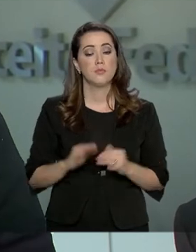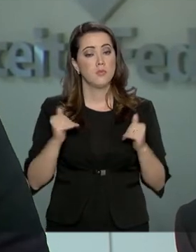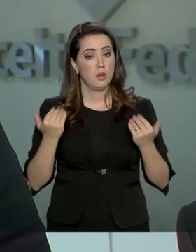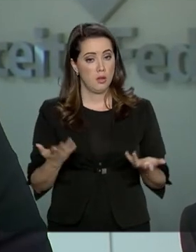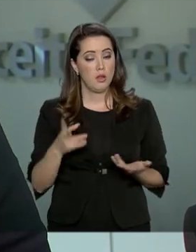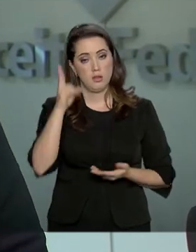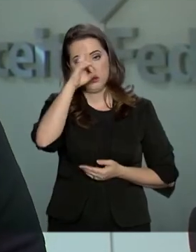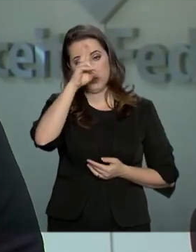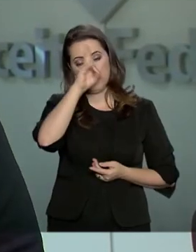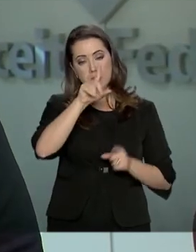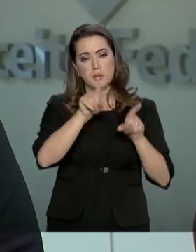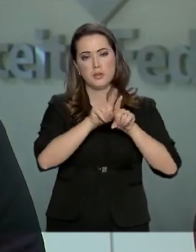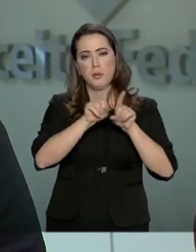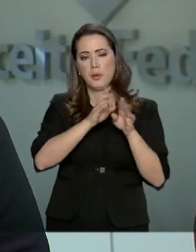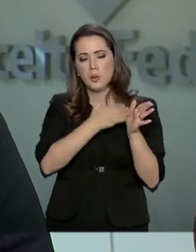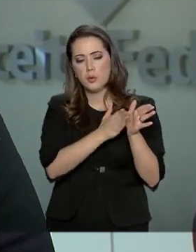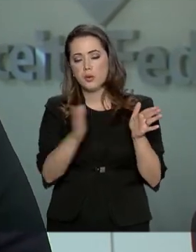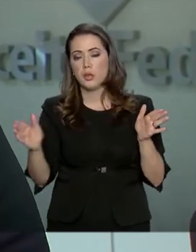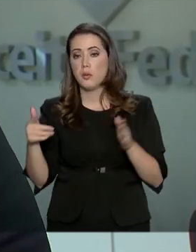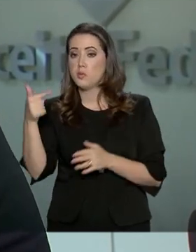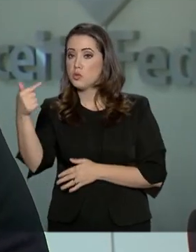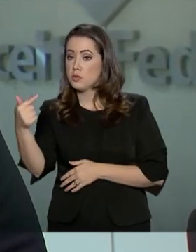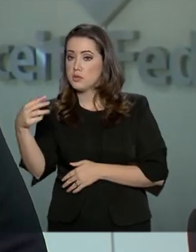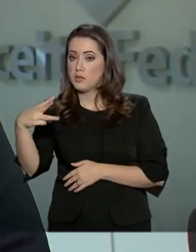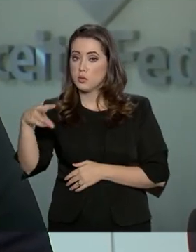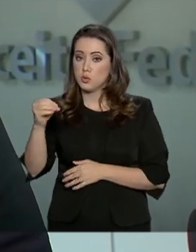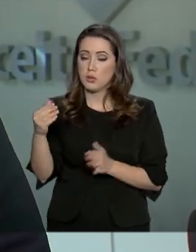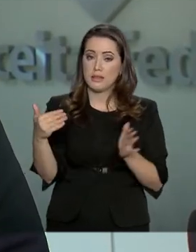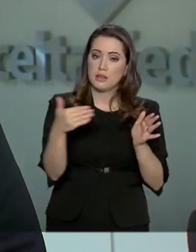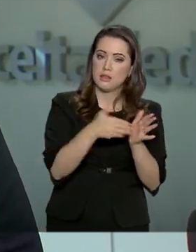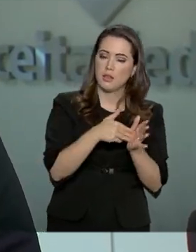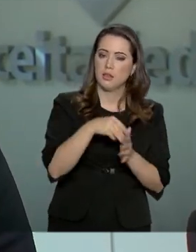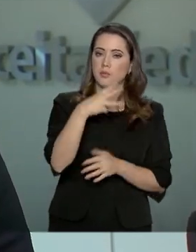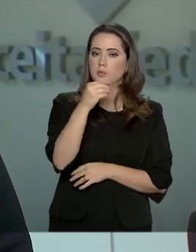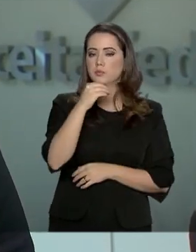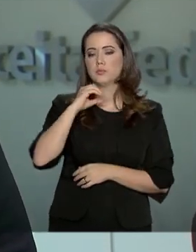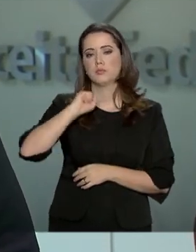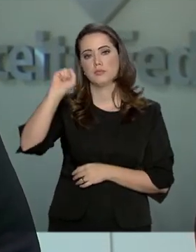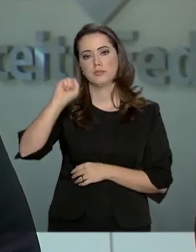lembrando que o prazo vai do dia 7 de março até o dia 30 de abril